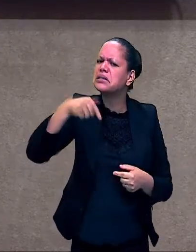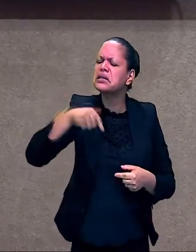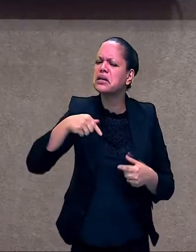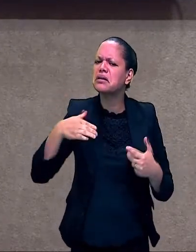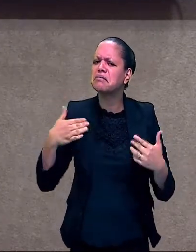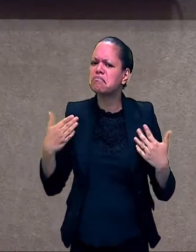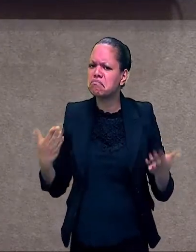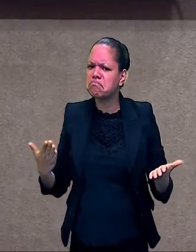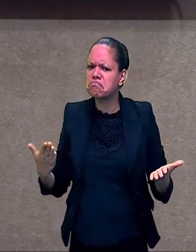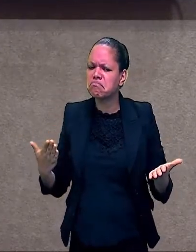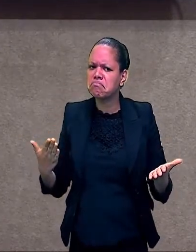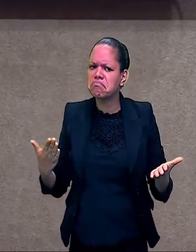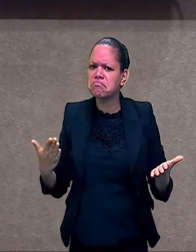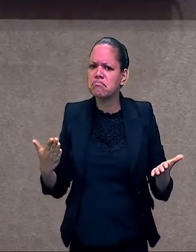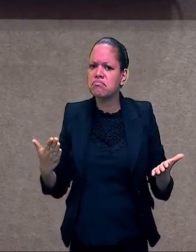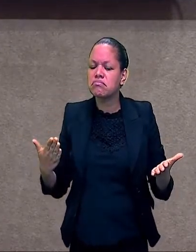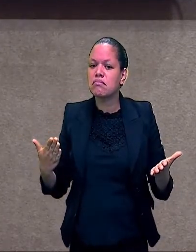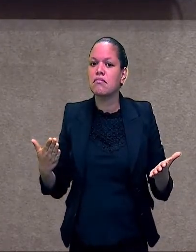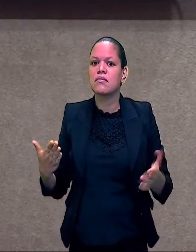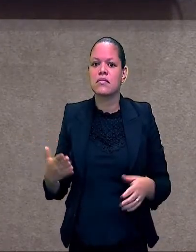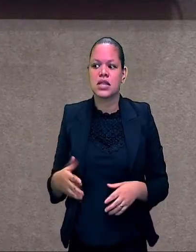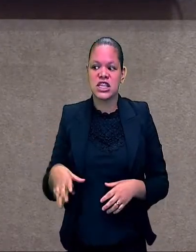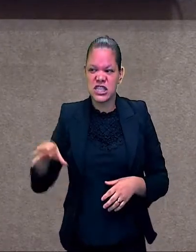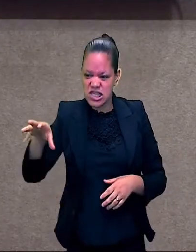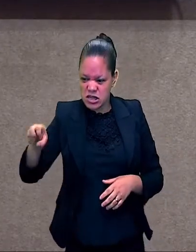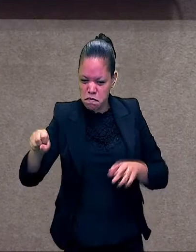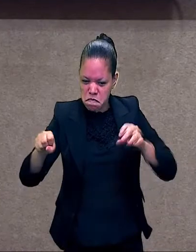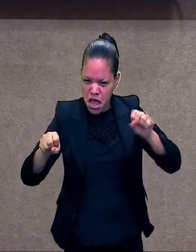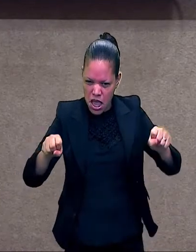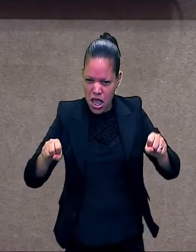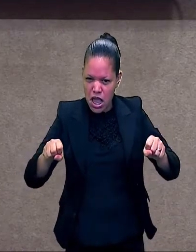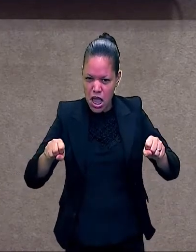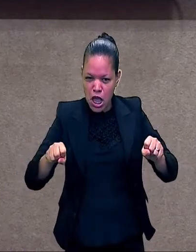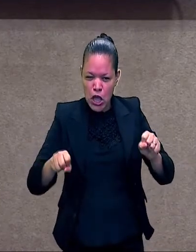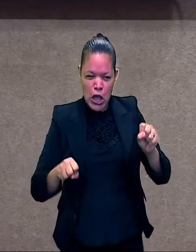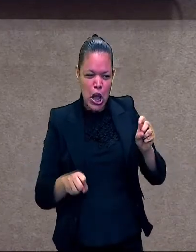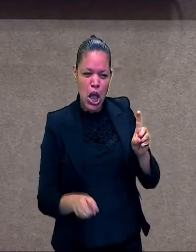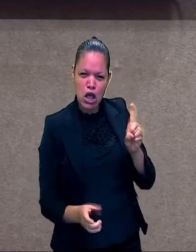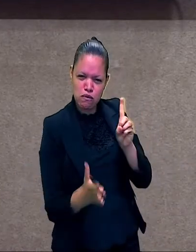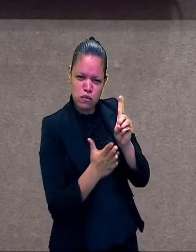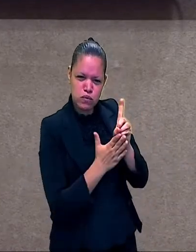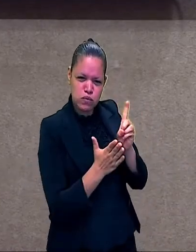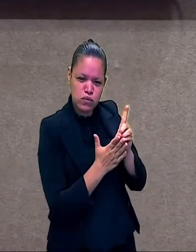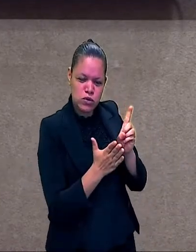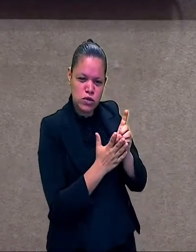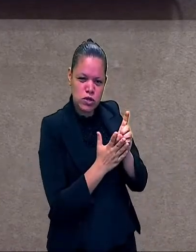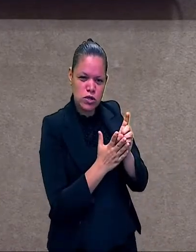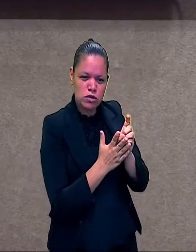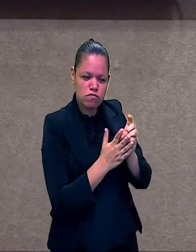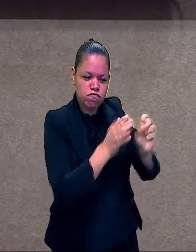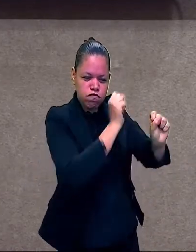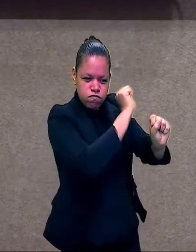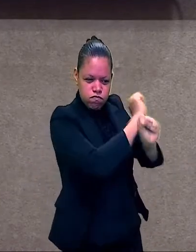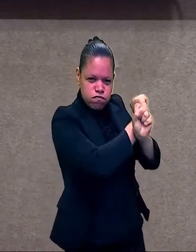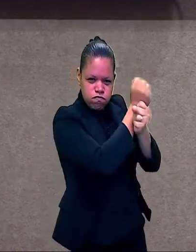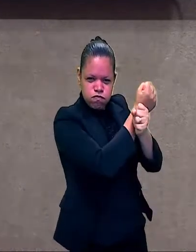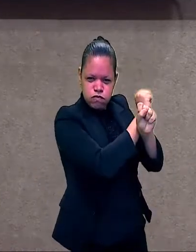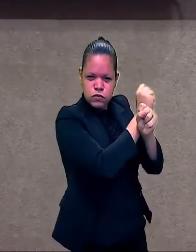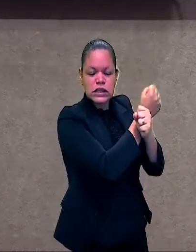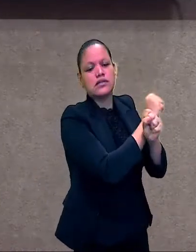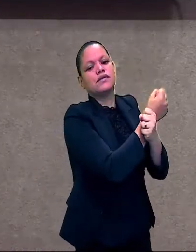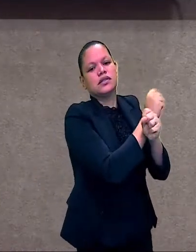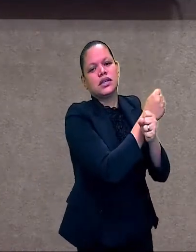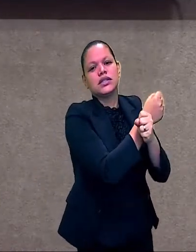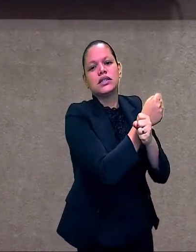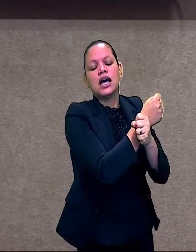queriam mais trabalhar, já viraram escravos. Determinaram poder sobre aquele território ali, agora é nosso. Fincaram ali